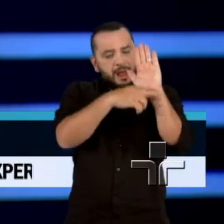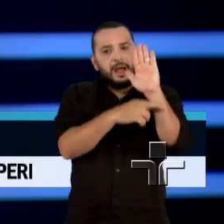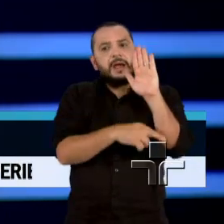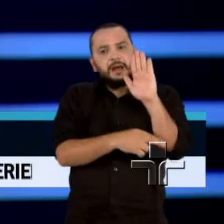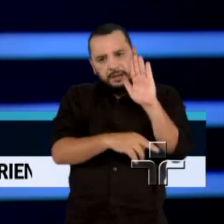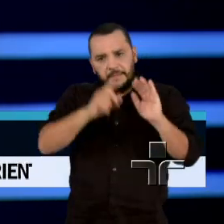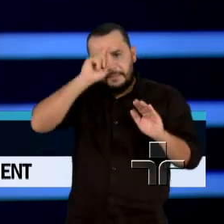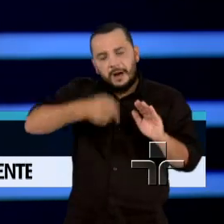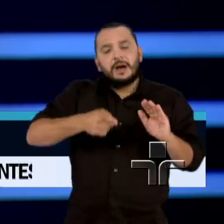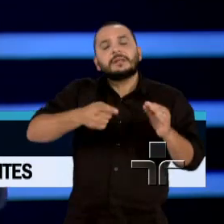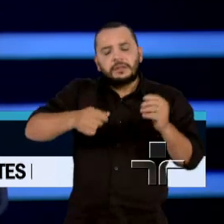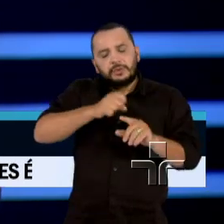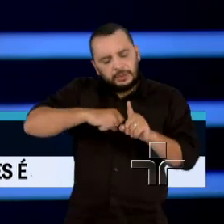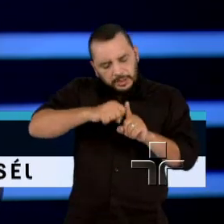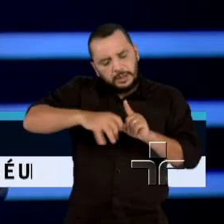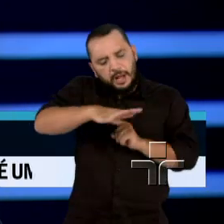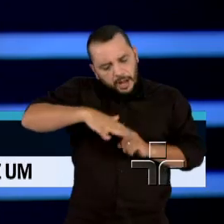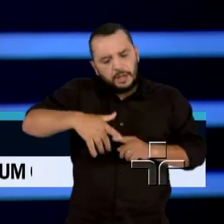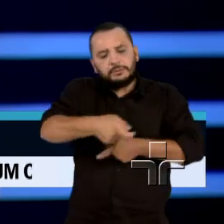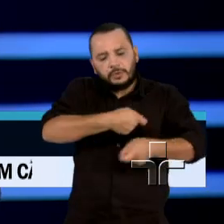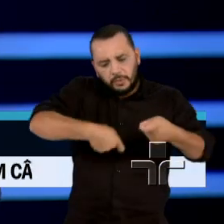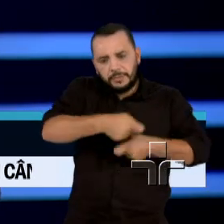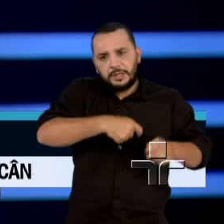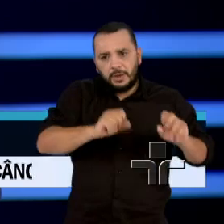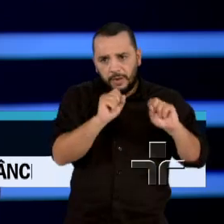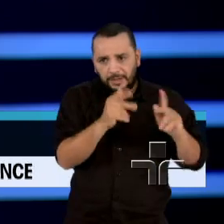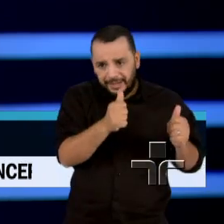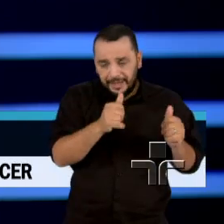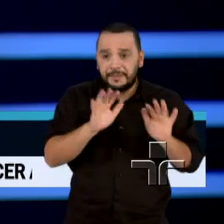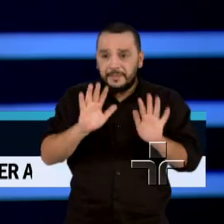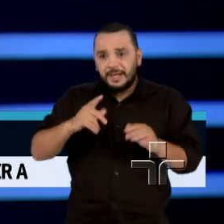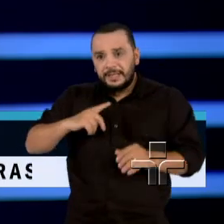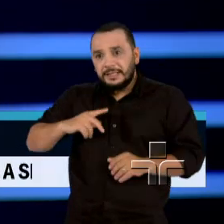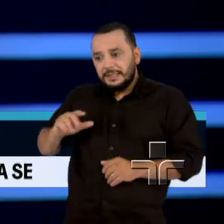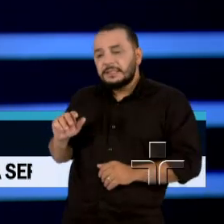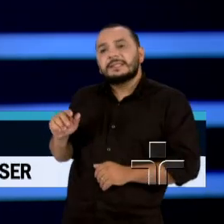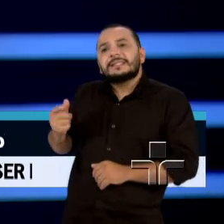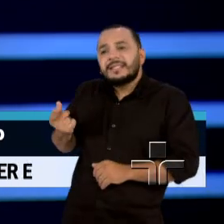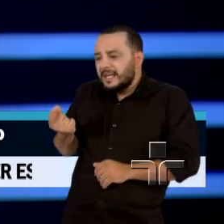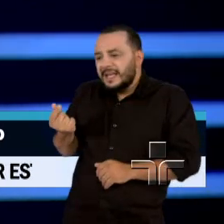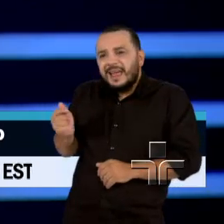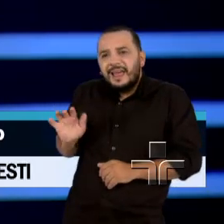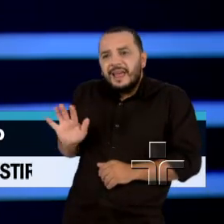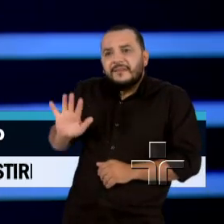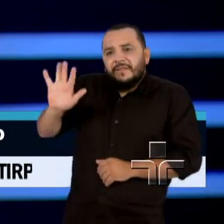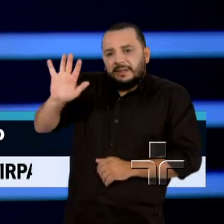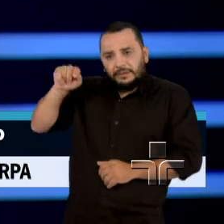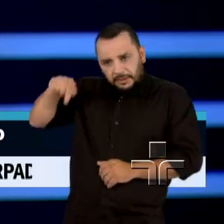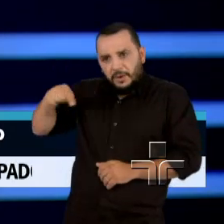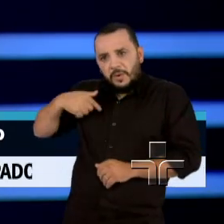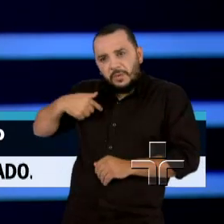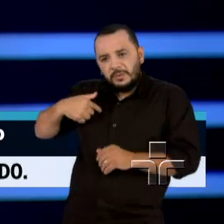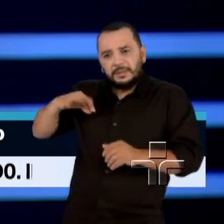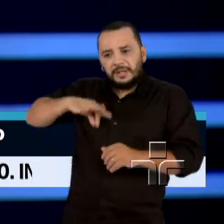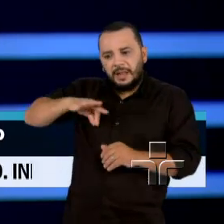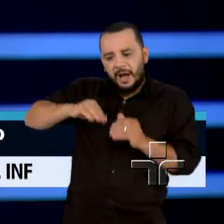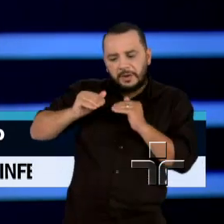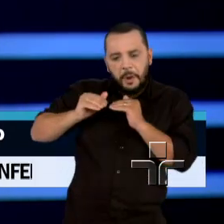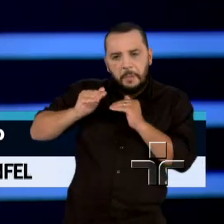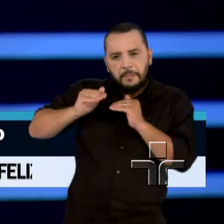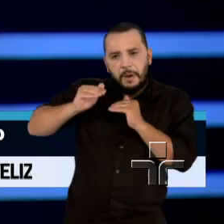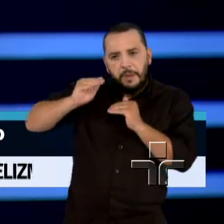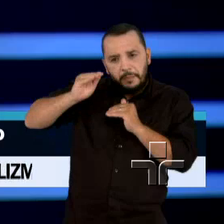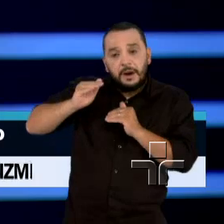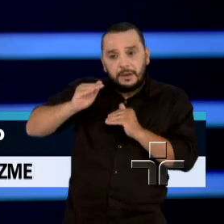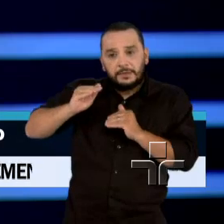sociedade, a economia, o mercado. Eu diria que, então, corrigir pela inflação, me parece que faz sentido. Automaticamente, pelo crescimento, eu acho que é política